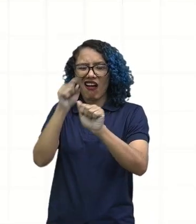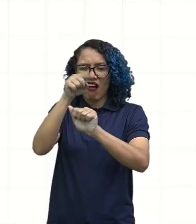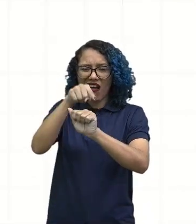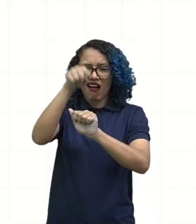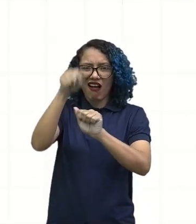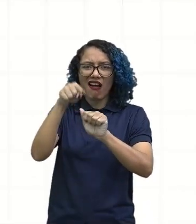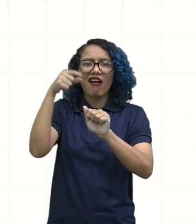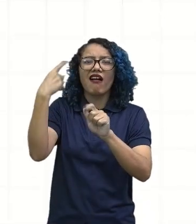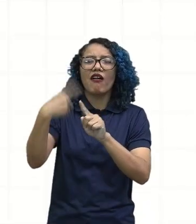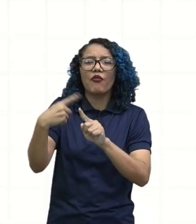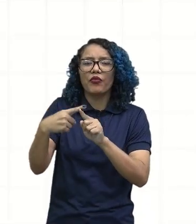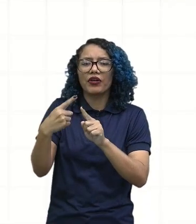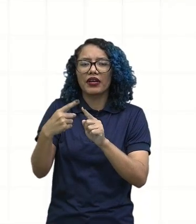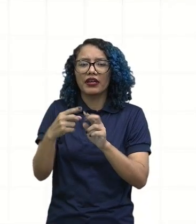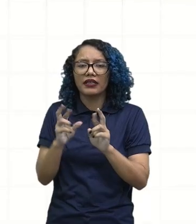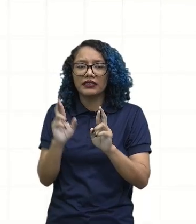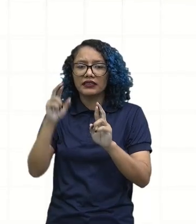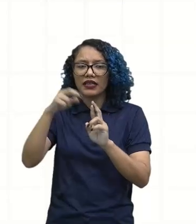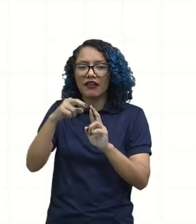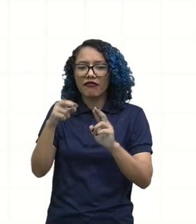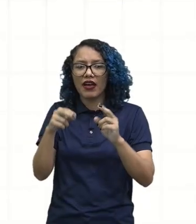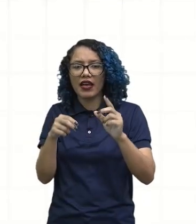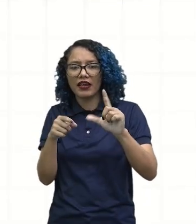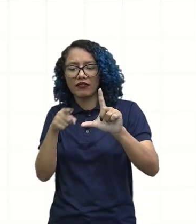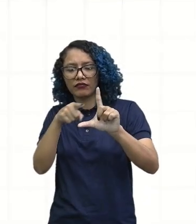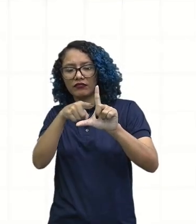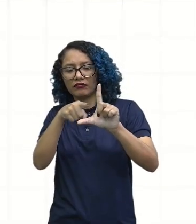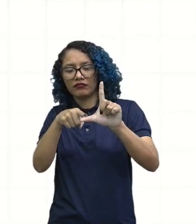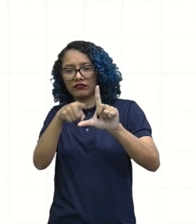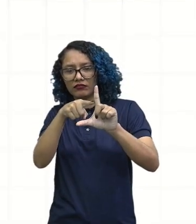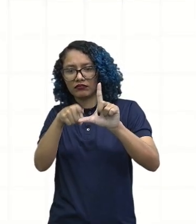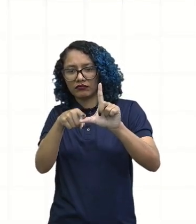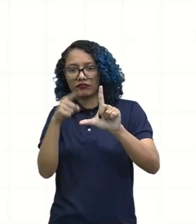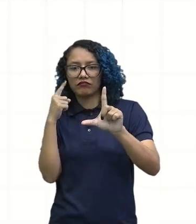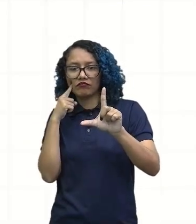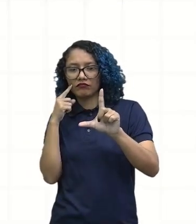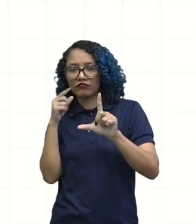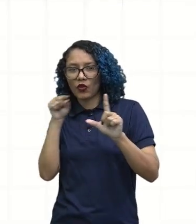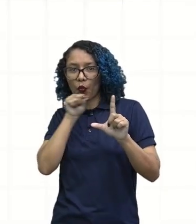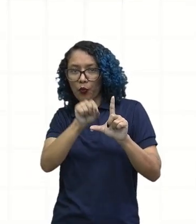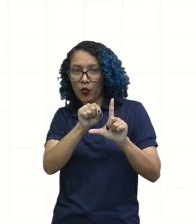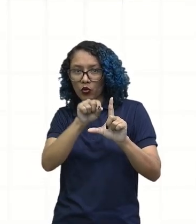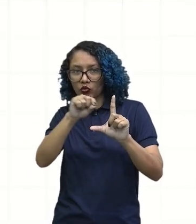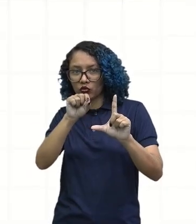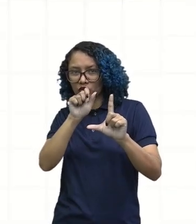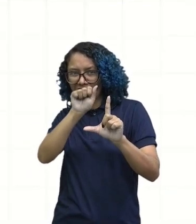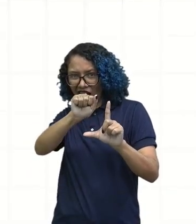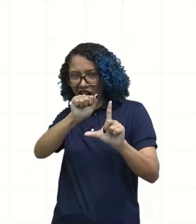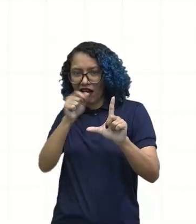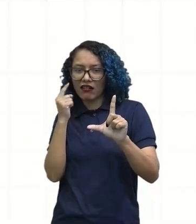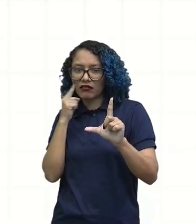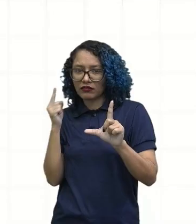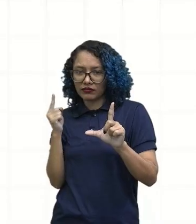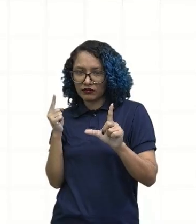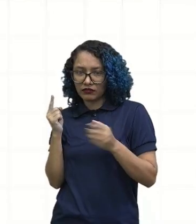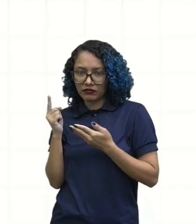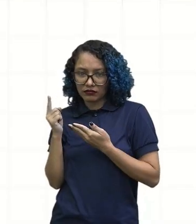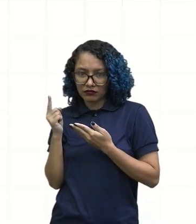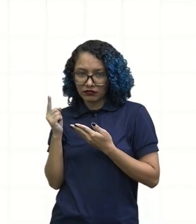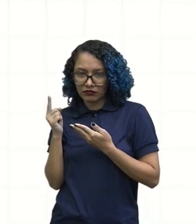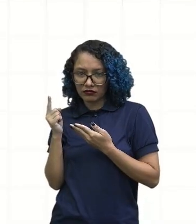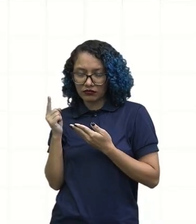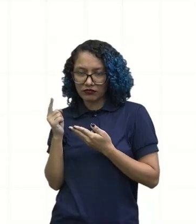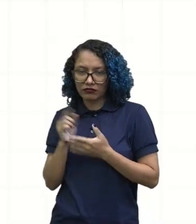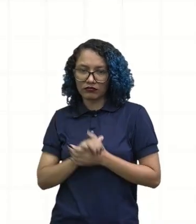exatamente a esse vértice, que aqui ele está sinalizado pela letra A. Então, lá onde está o ângulo, nós colocamos aí,